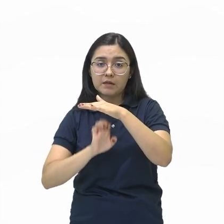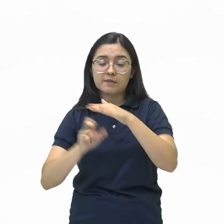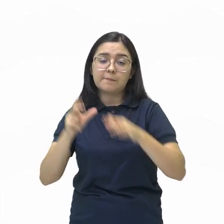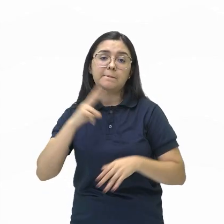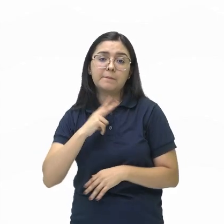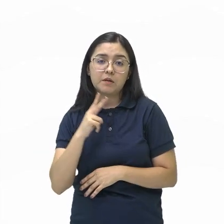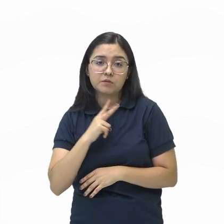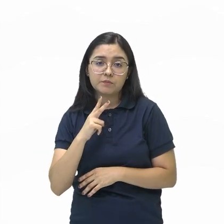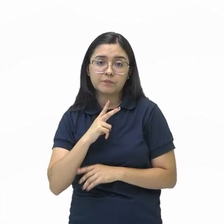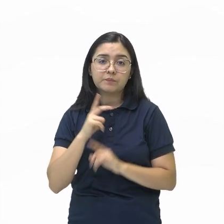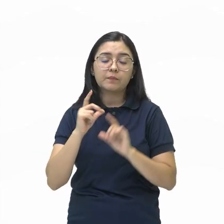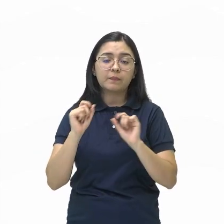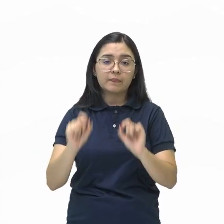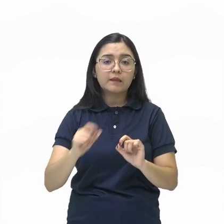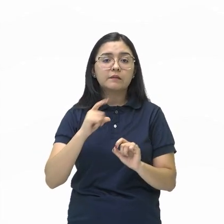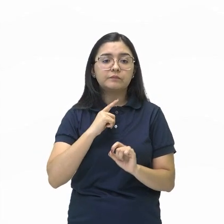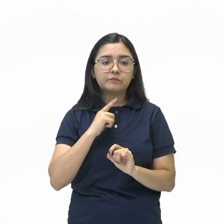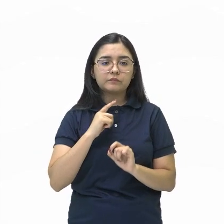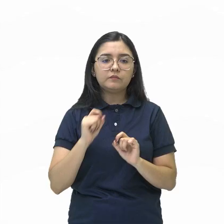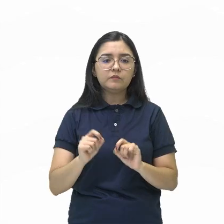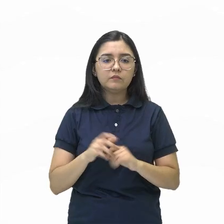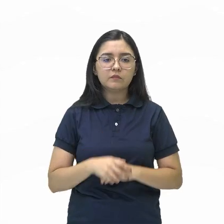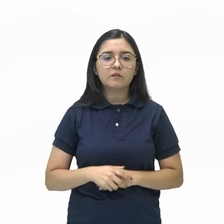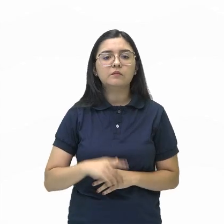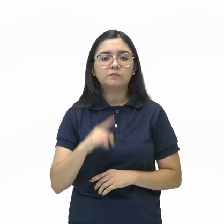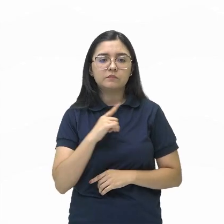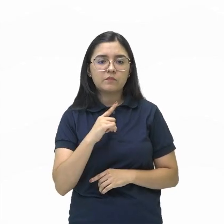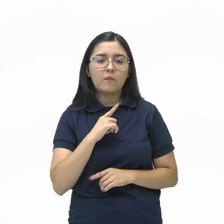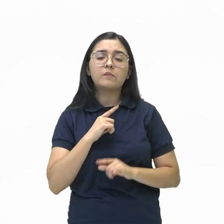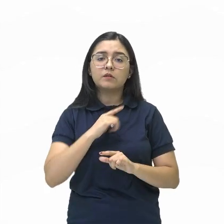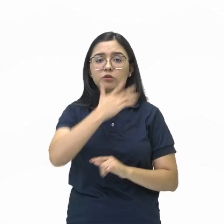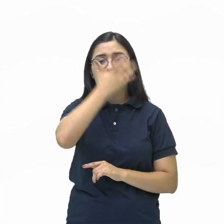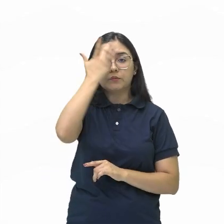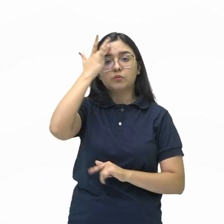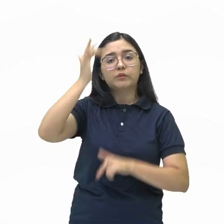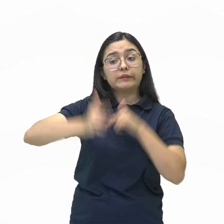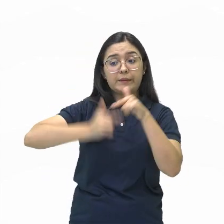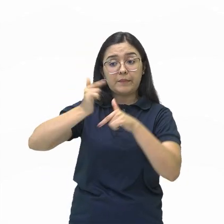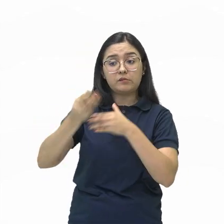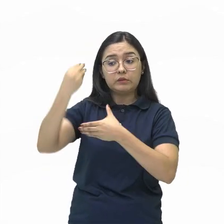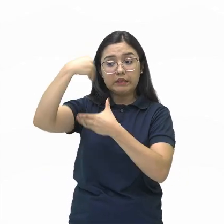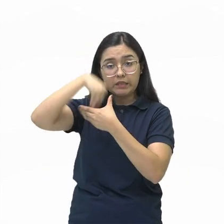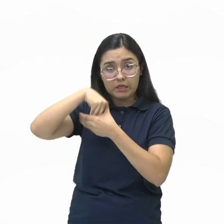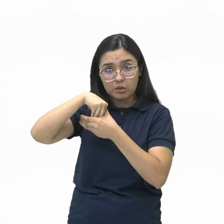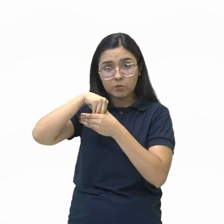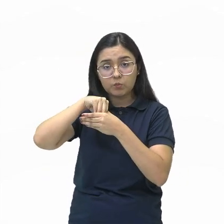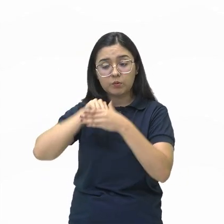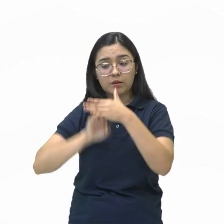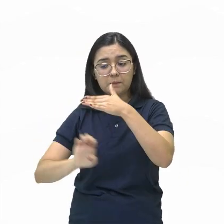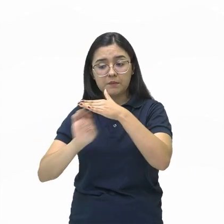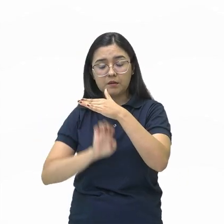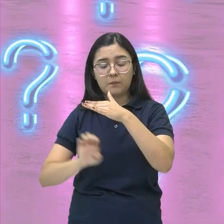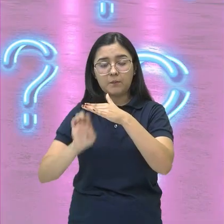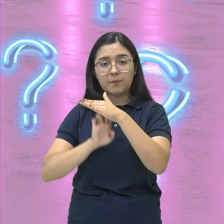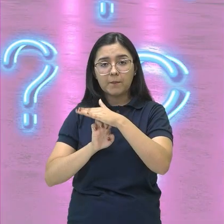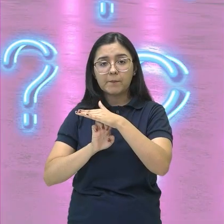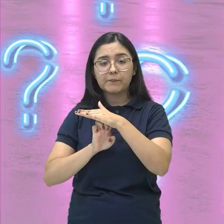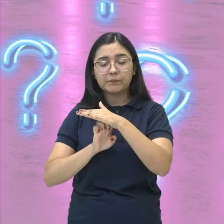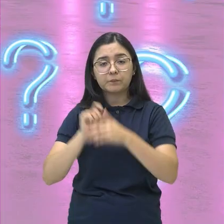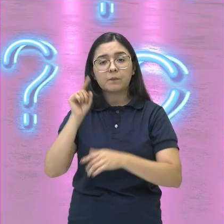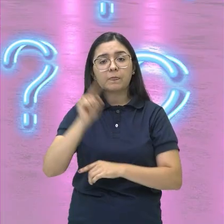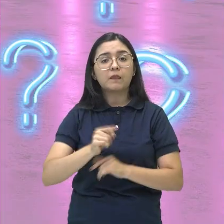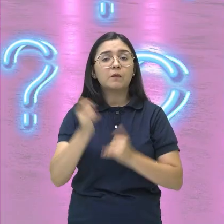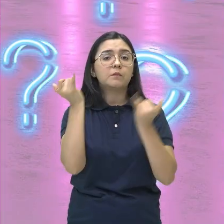né? E é desempenhado pelo proletariado, que são os trabalhadores. Então, aqui também é